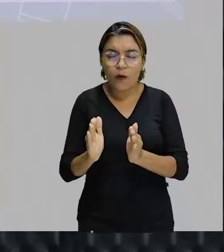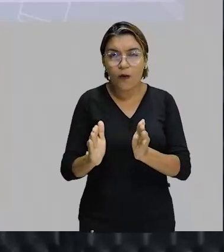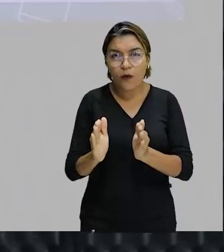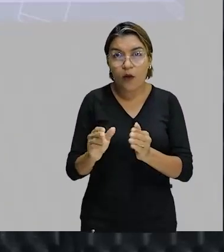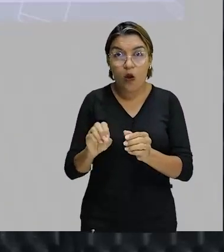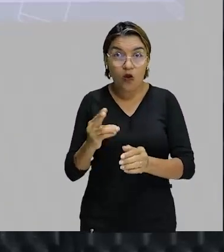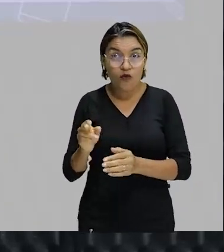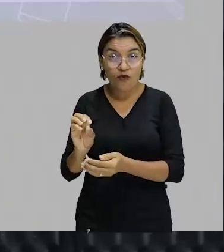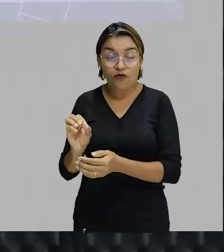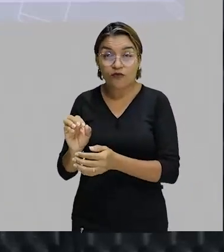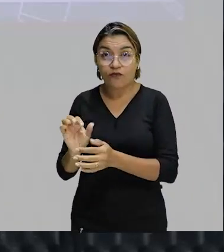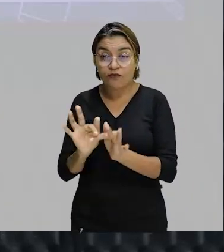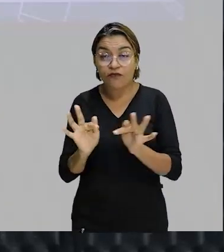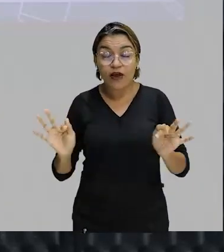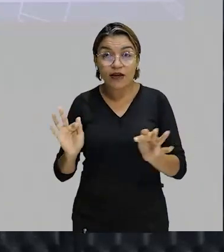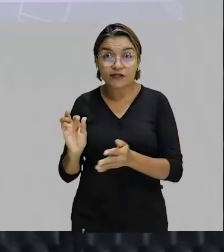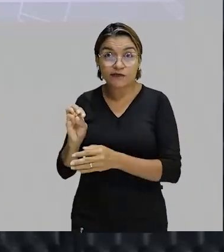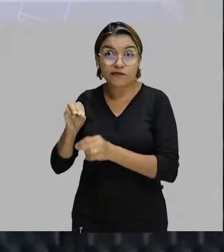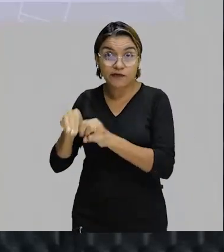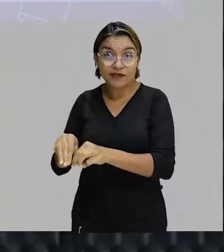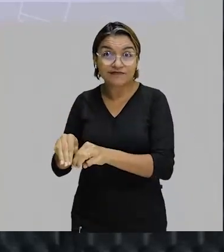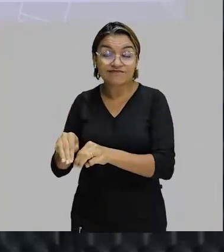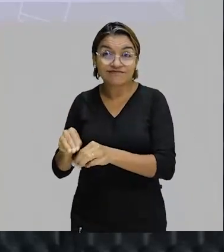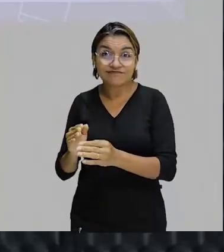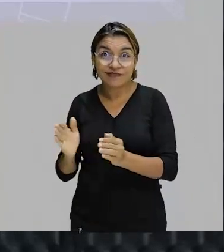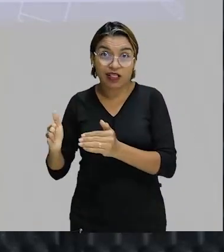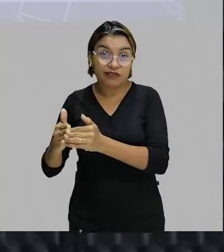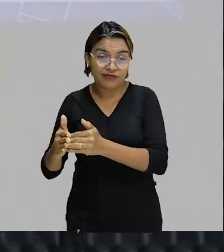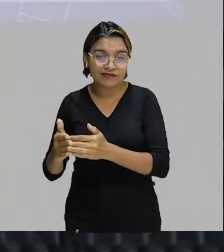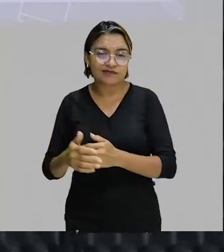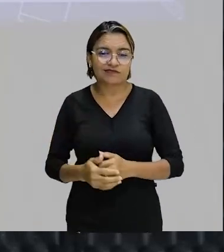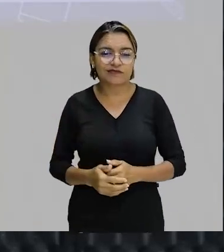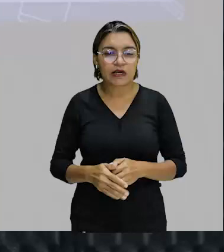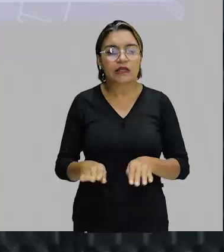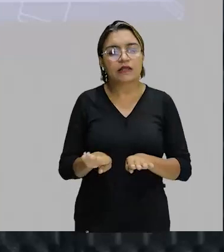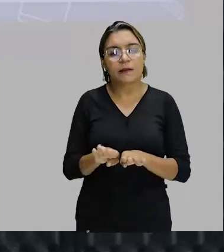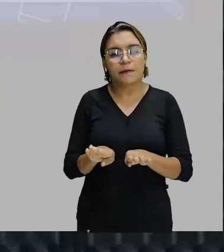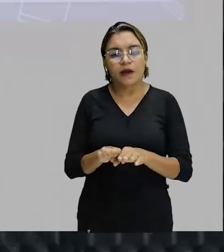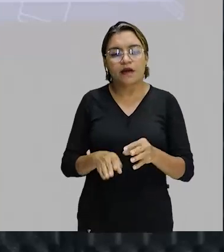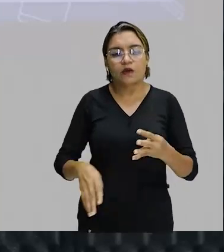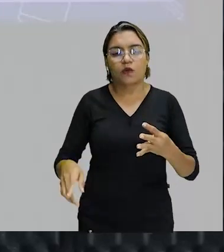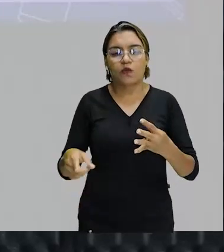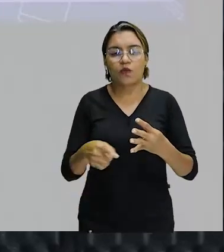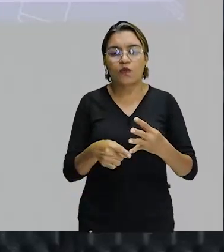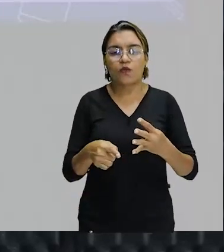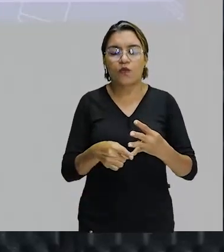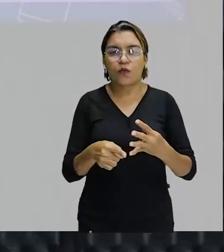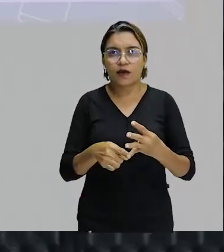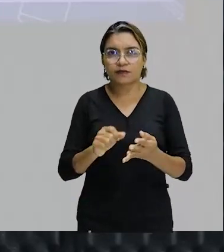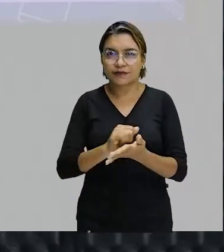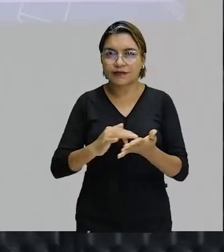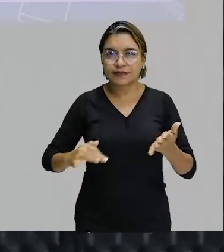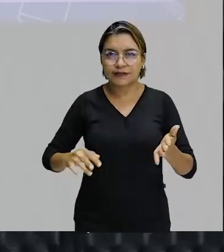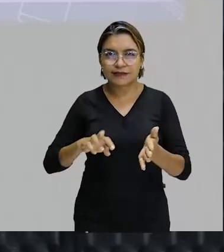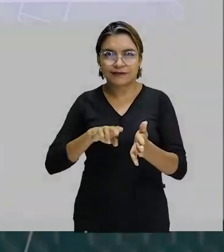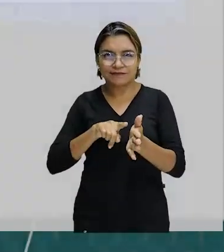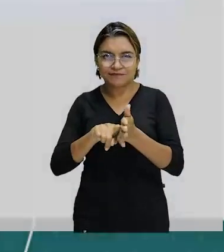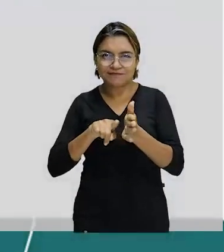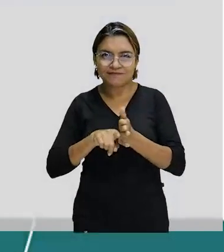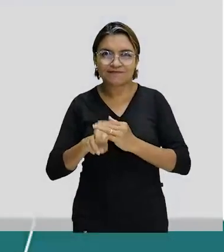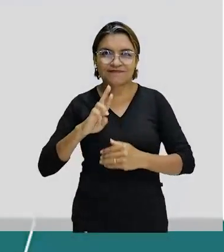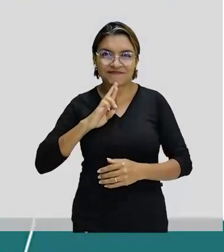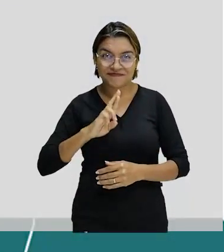sua relação com o verbo ou os verbos. E por último eu mostro para vocês alguns exercícios. Bom, então vamos